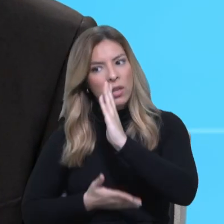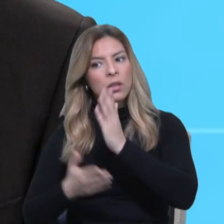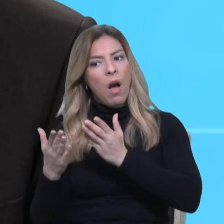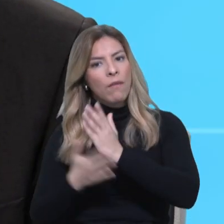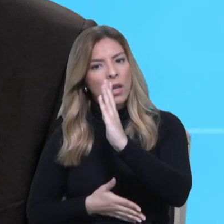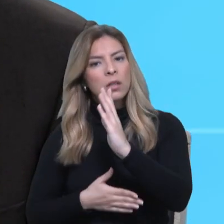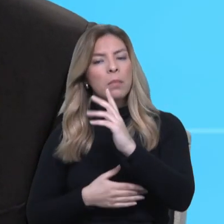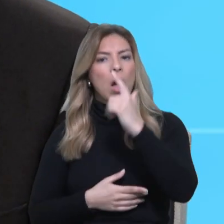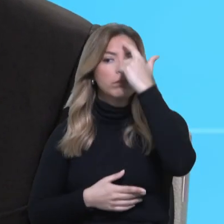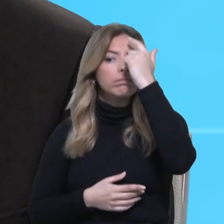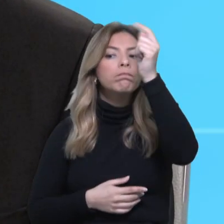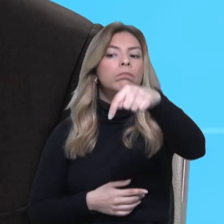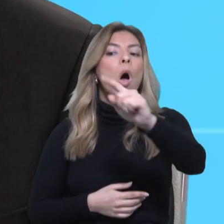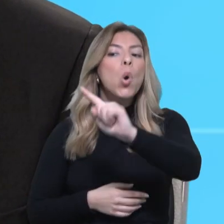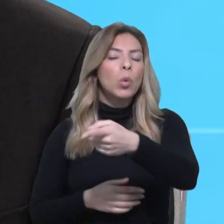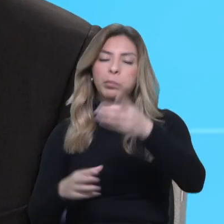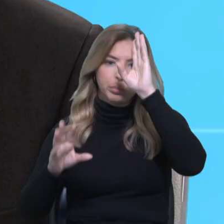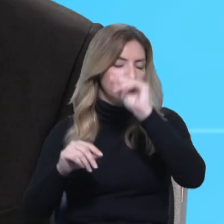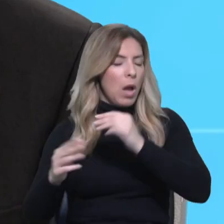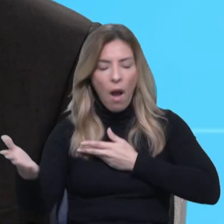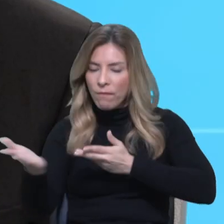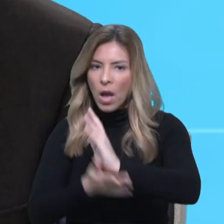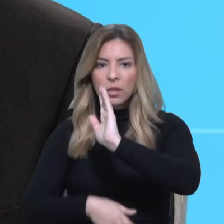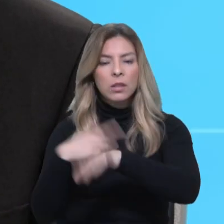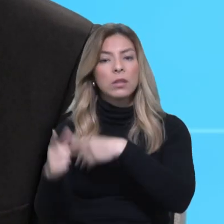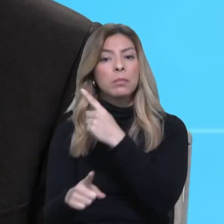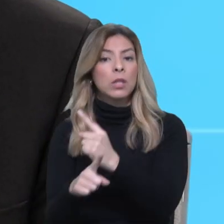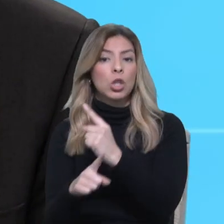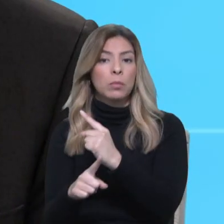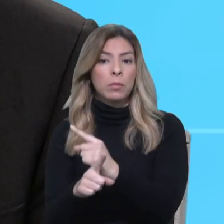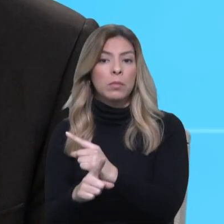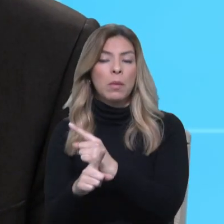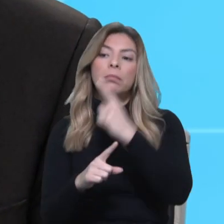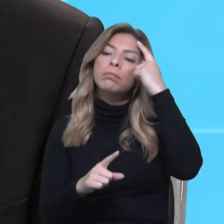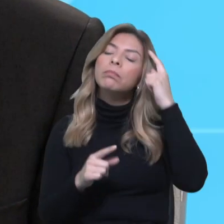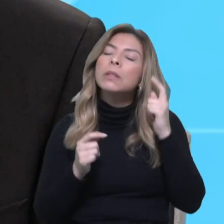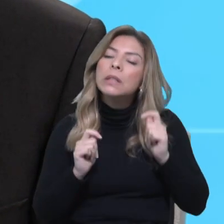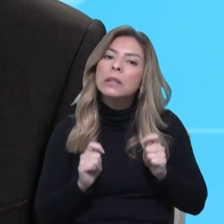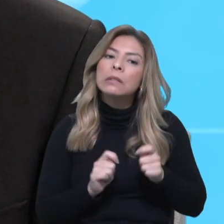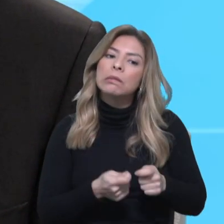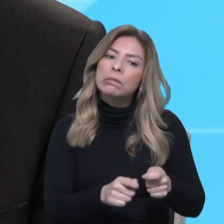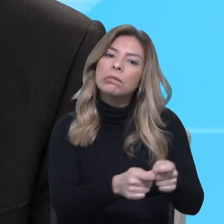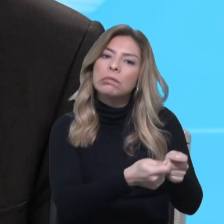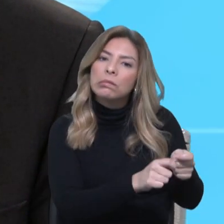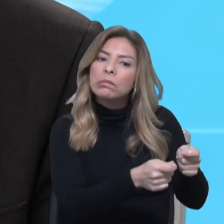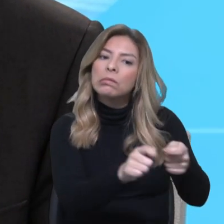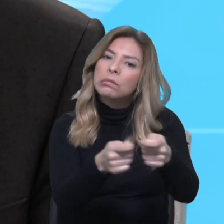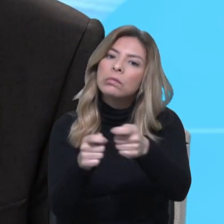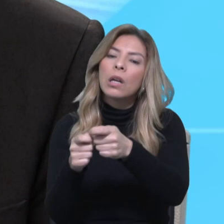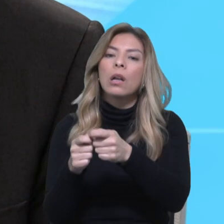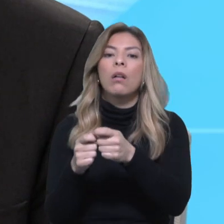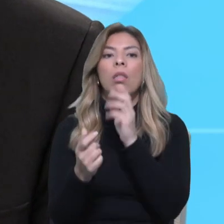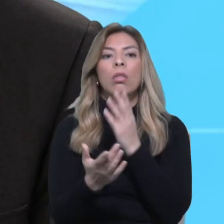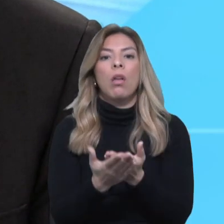escuro. E é isso que nós queremos estimular os consagrados e as consagradas a